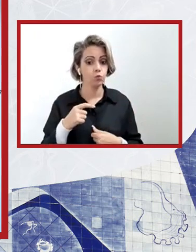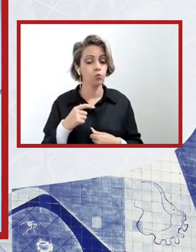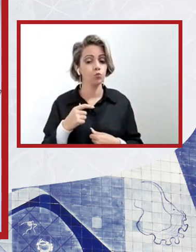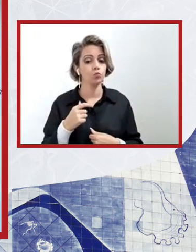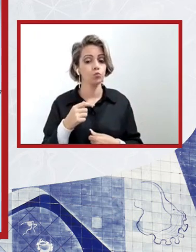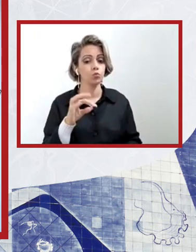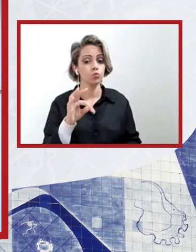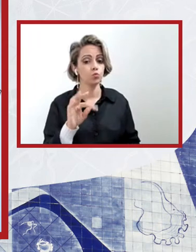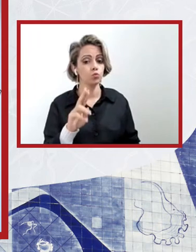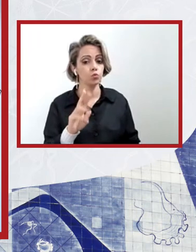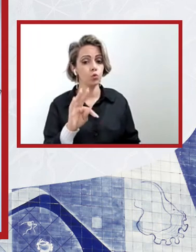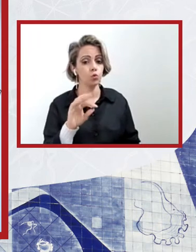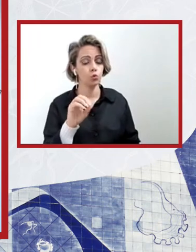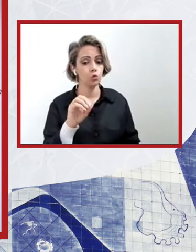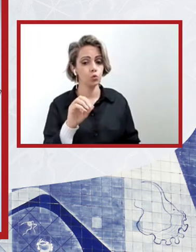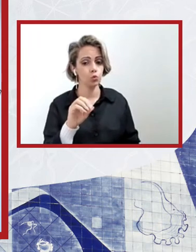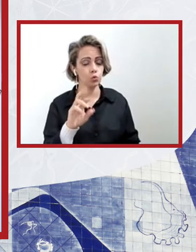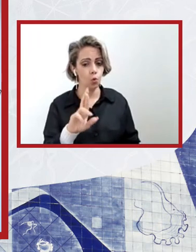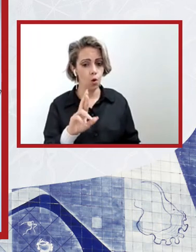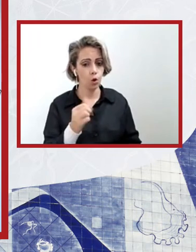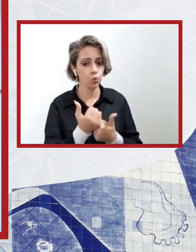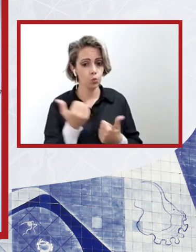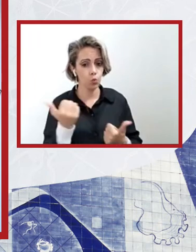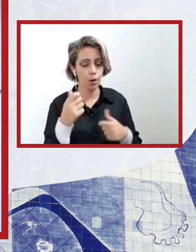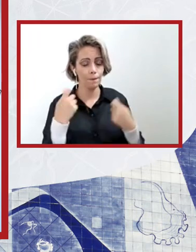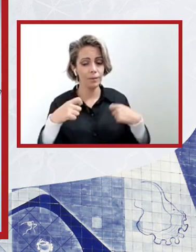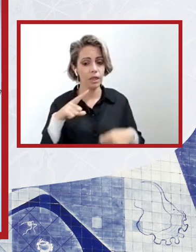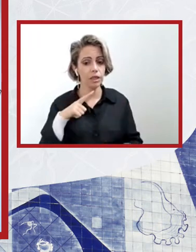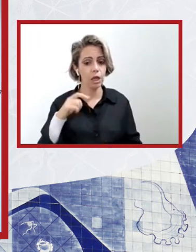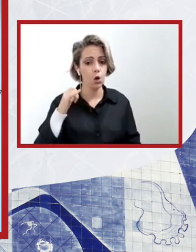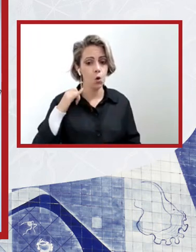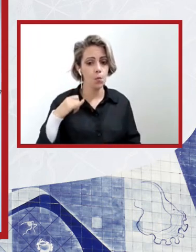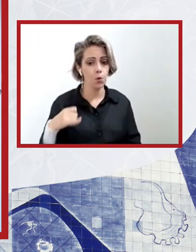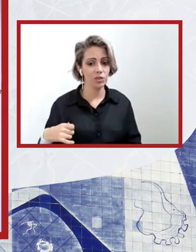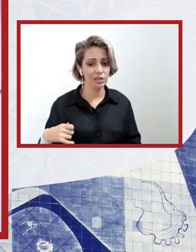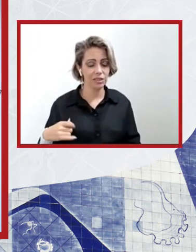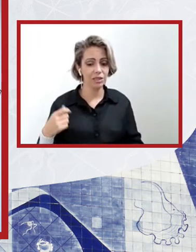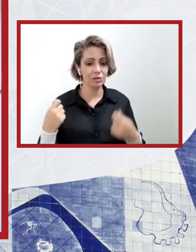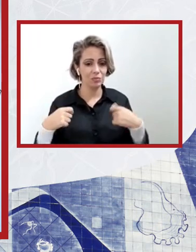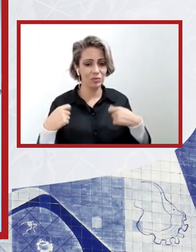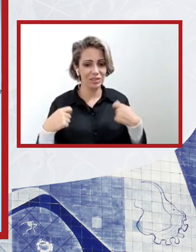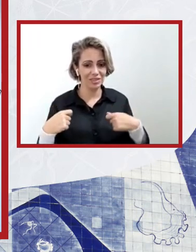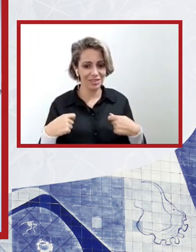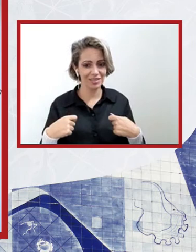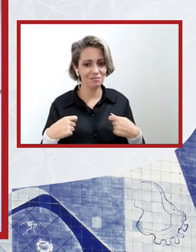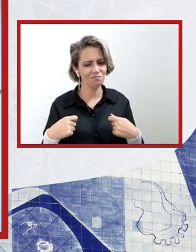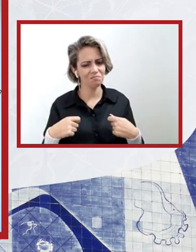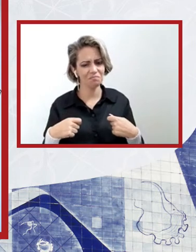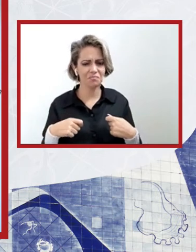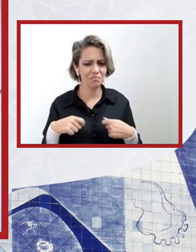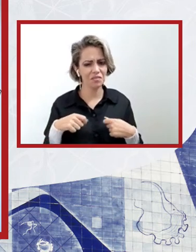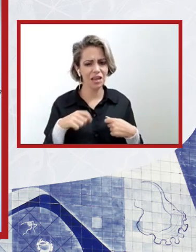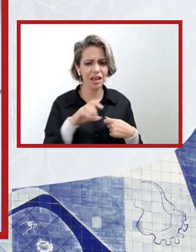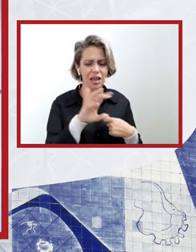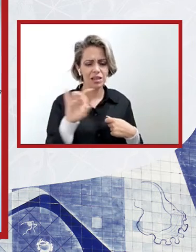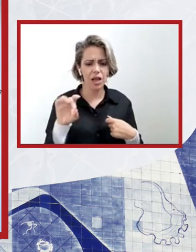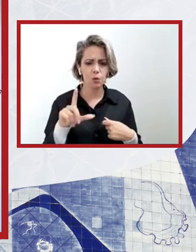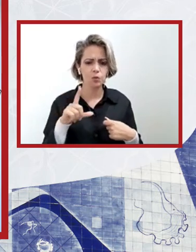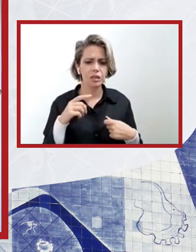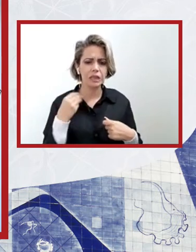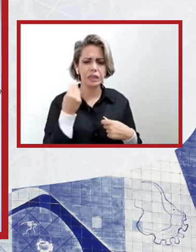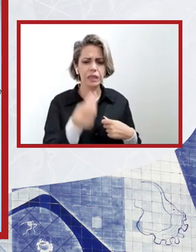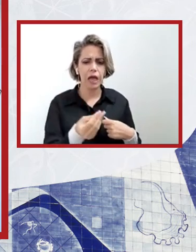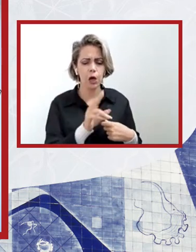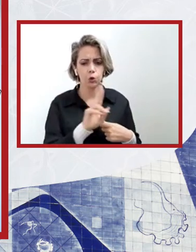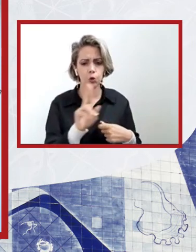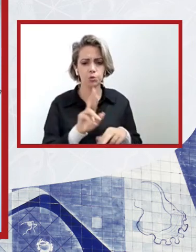né, o bolsista, como queiram chamar, né, que é uma